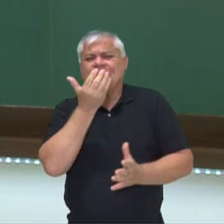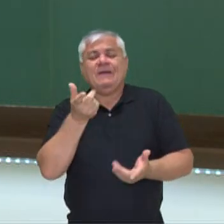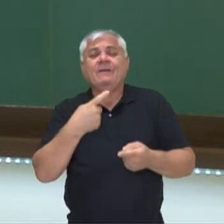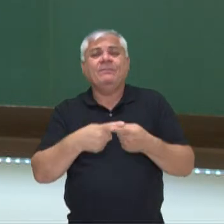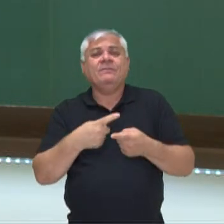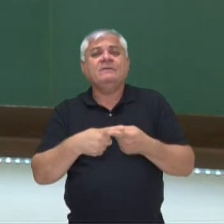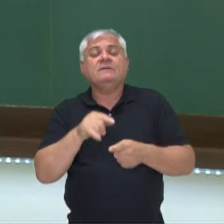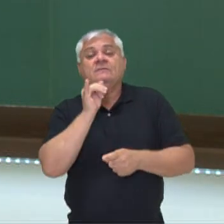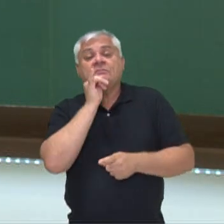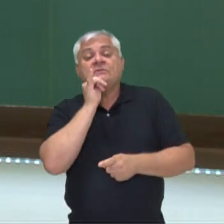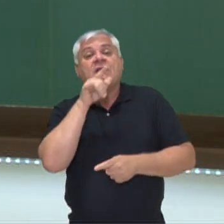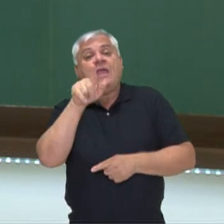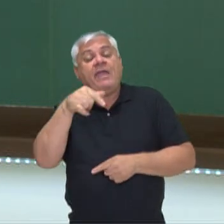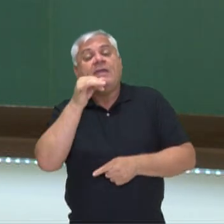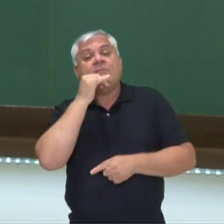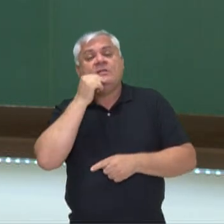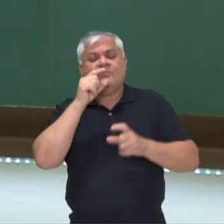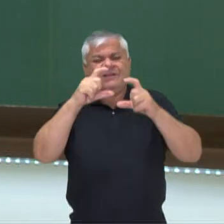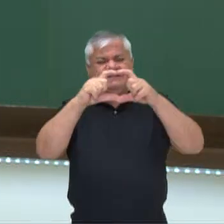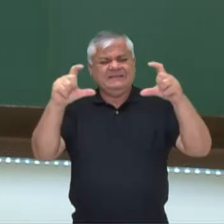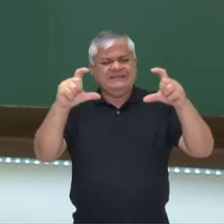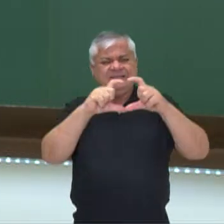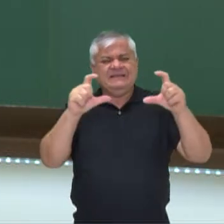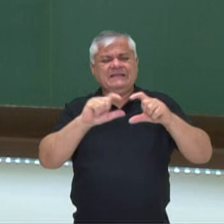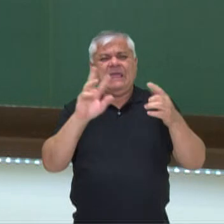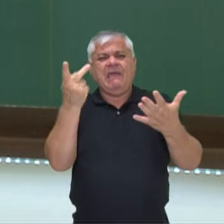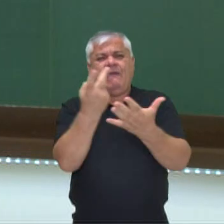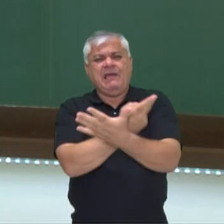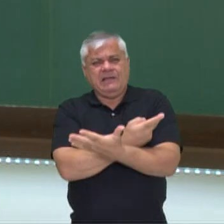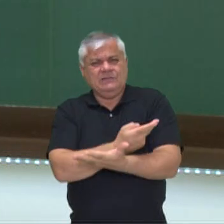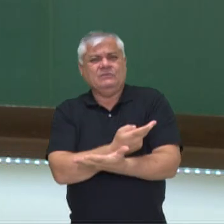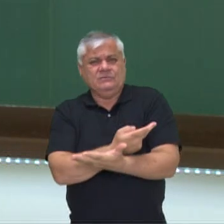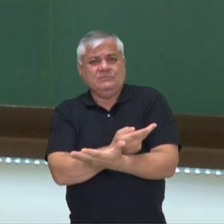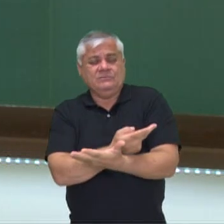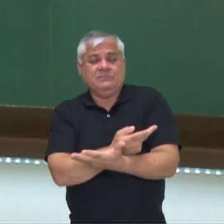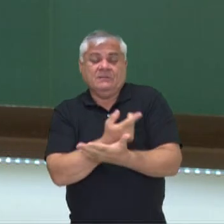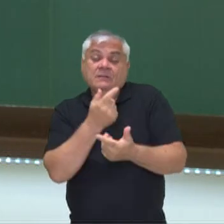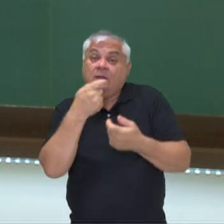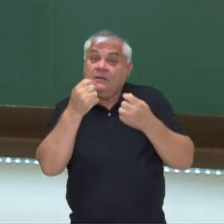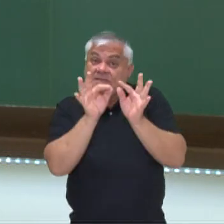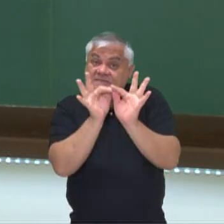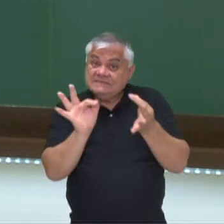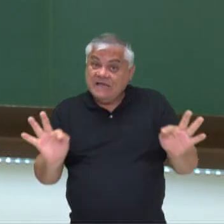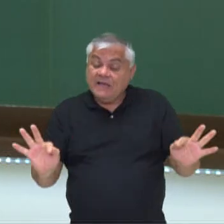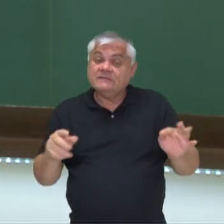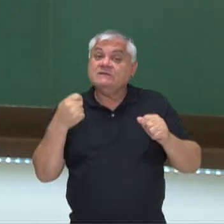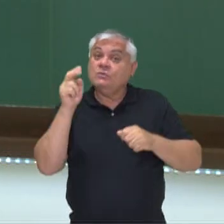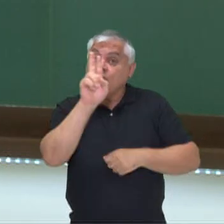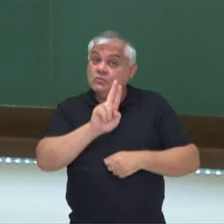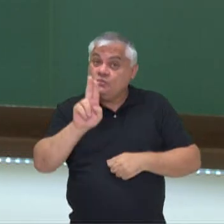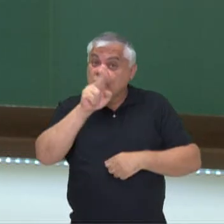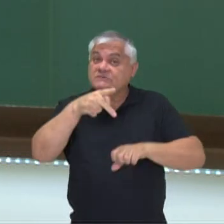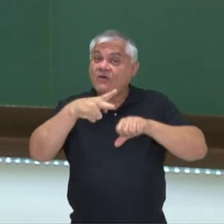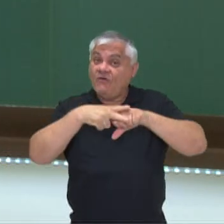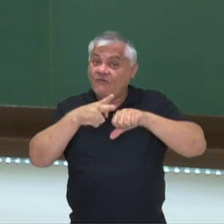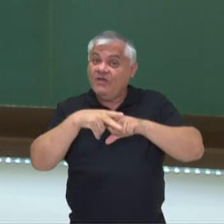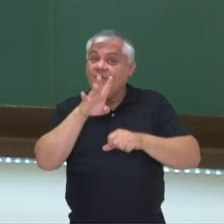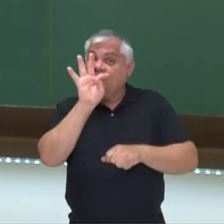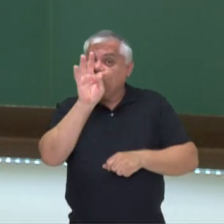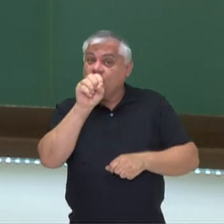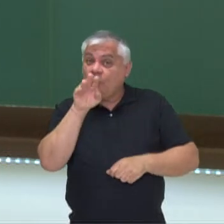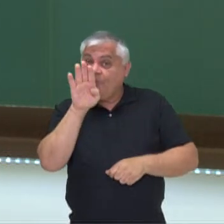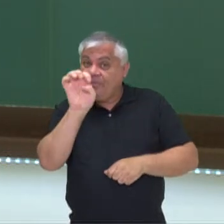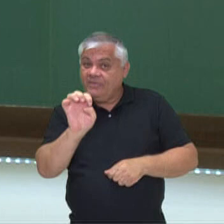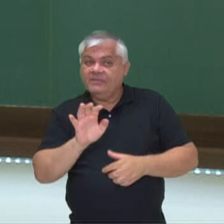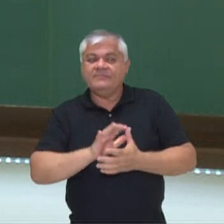é fazer uma sentença que fica com a sintaxe errada. Então, usa bastante o verbo to be, esse que você domina desde o